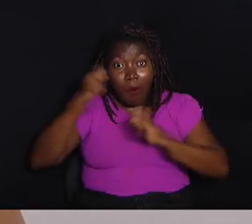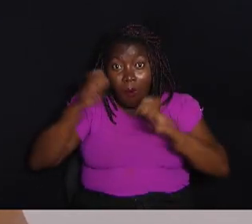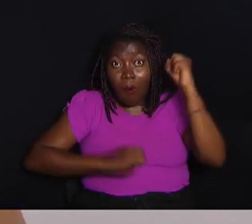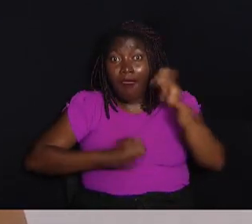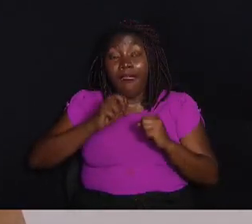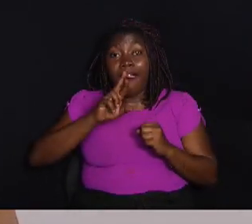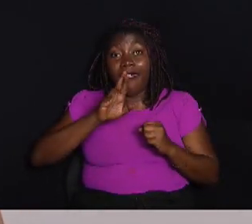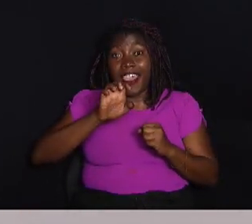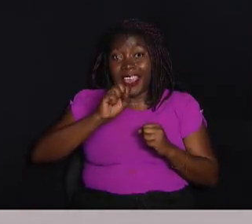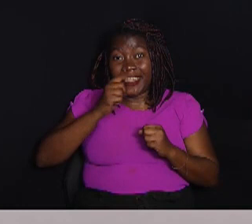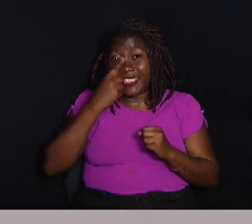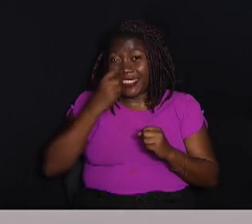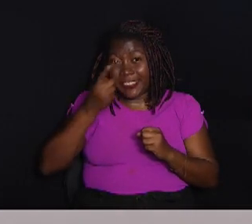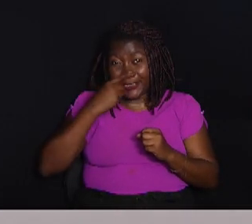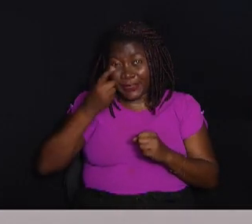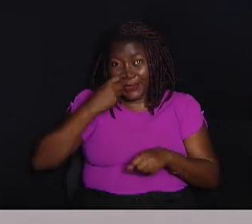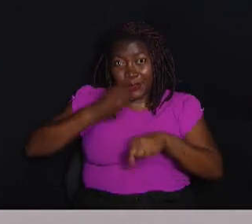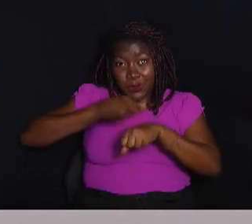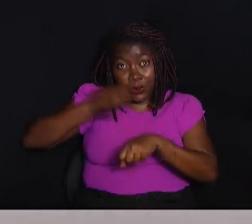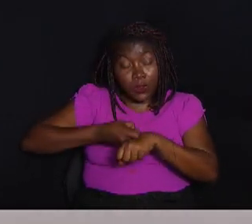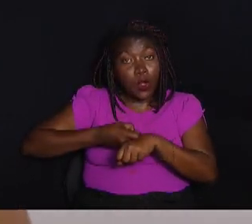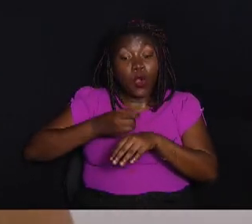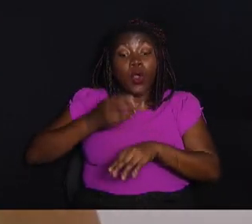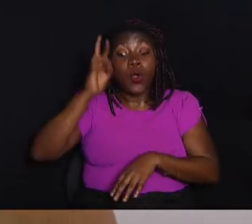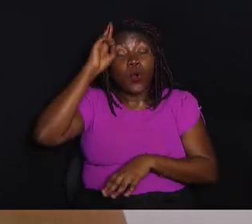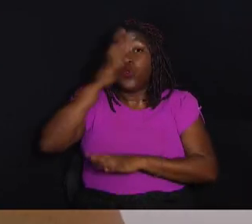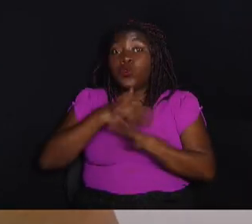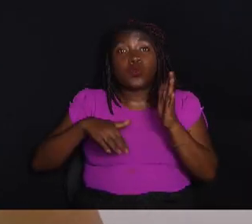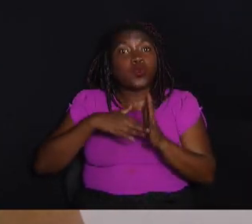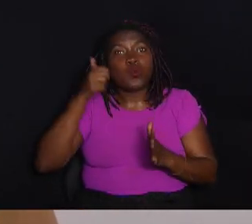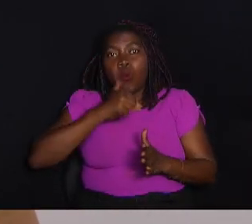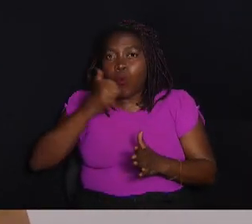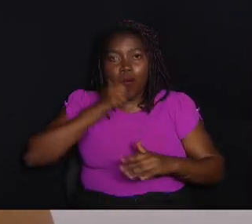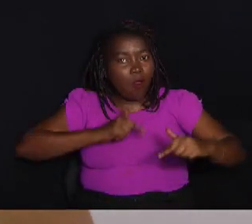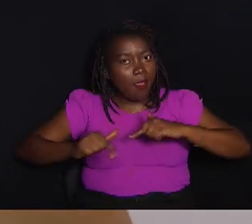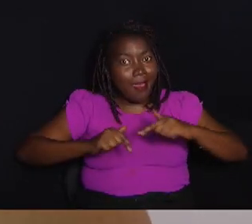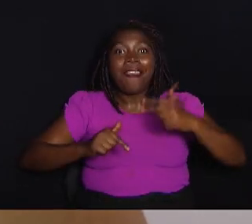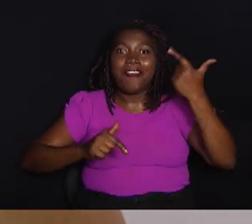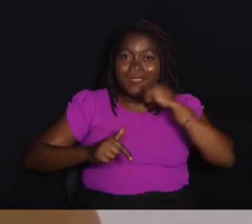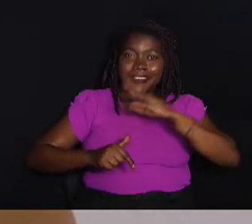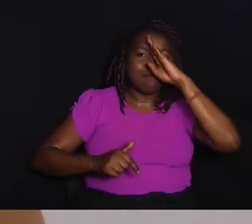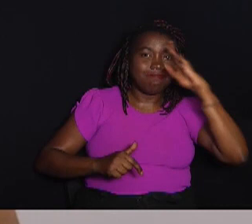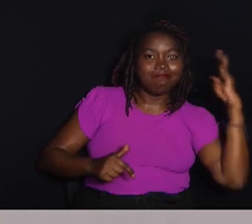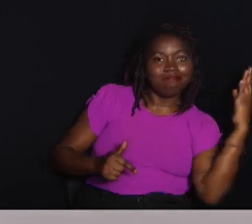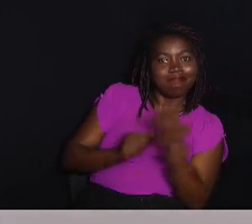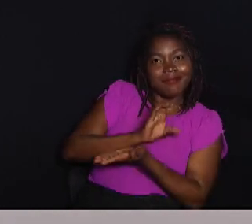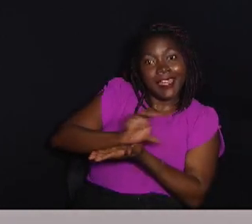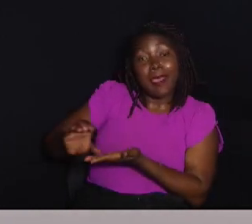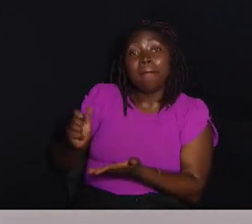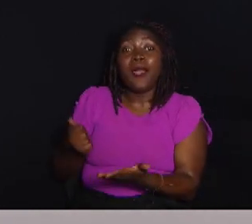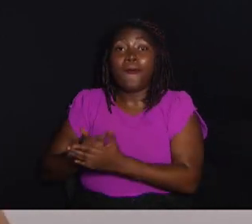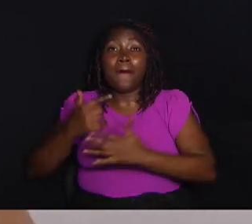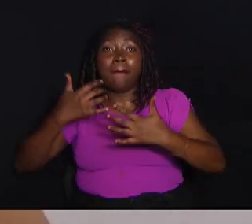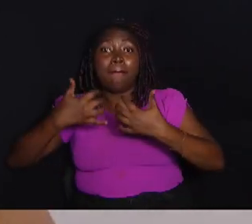BID que é uma cooperativa tocada totalmente por mulheres então a gente conseguiu destinar emendas para poder comprar esses equipamentos e agora